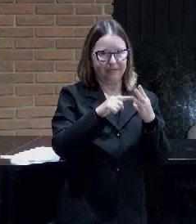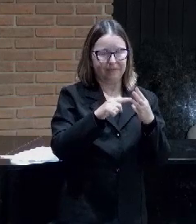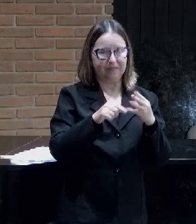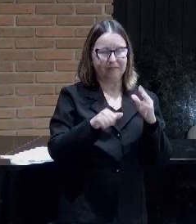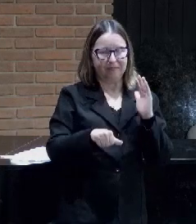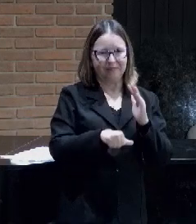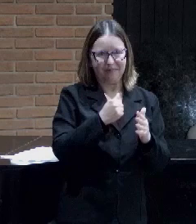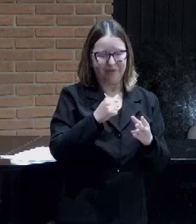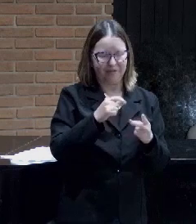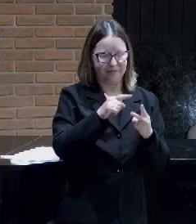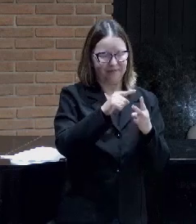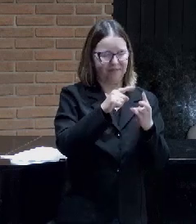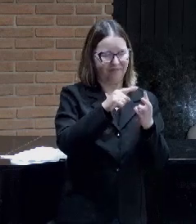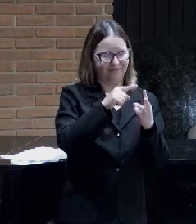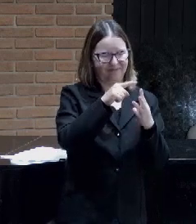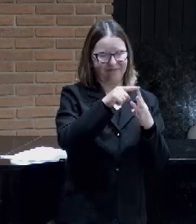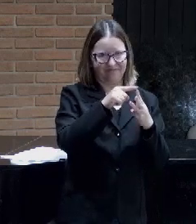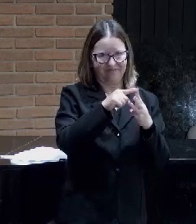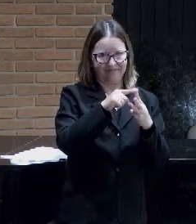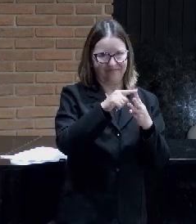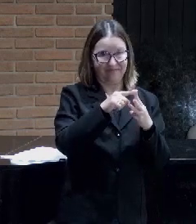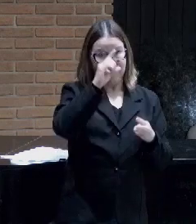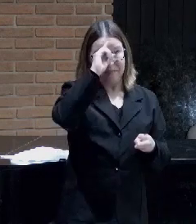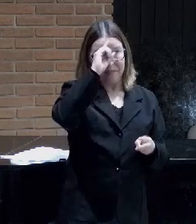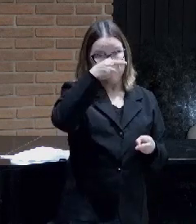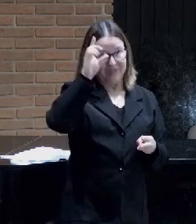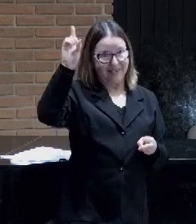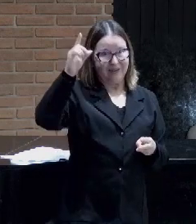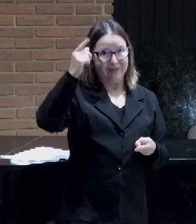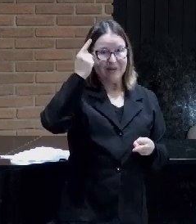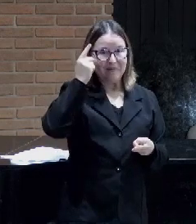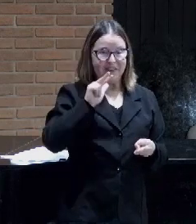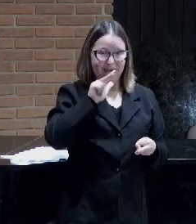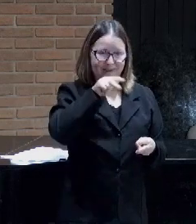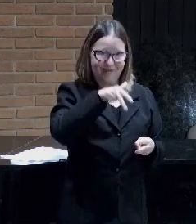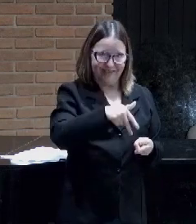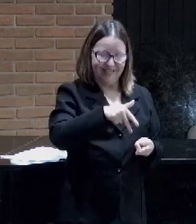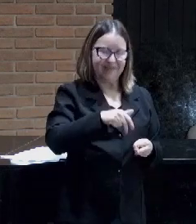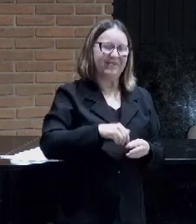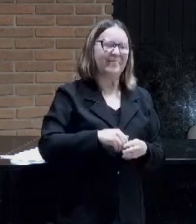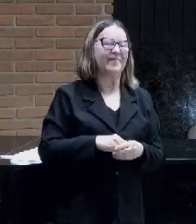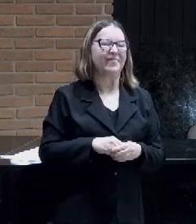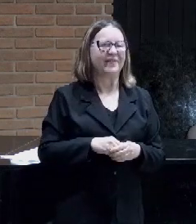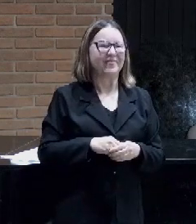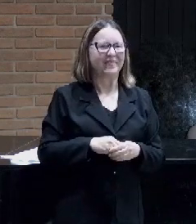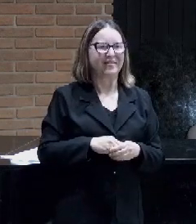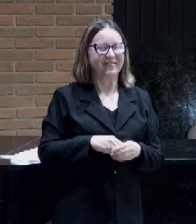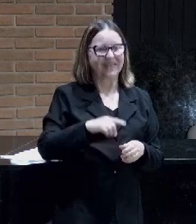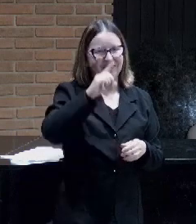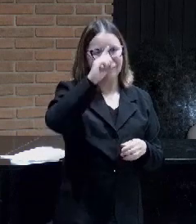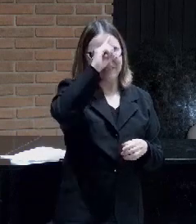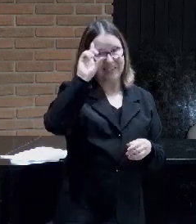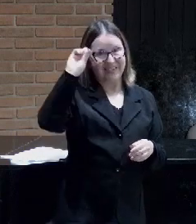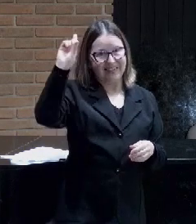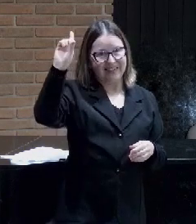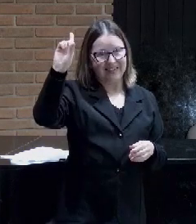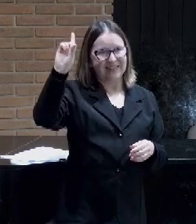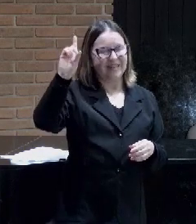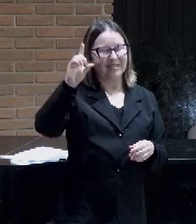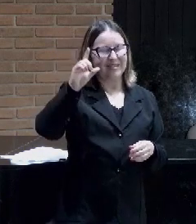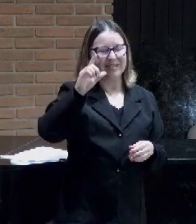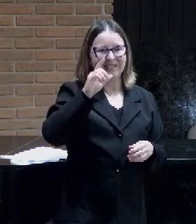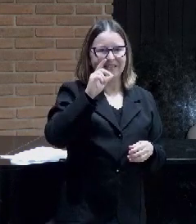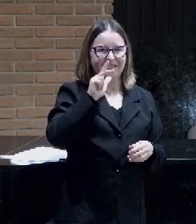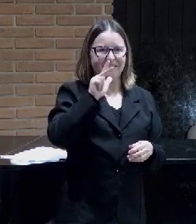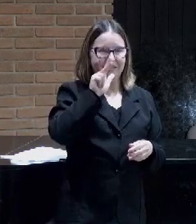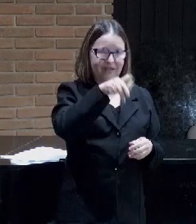ponto se chama a ordem de Deus a Jonas, que está do verso 1 ao verso 3. A ordem de Deus a Jonas. O primeiro versículo